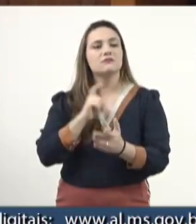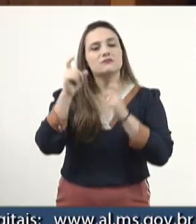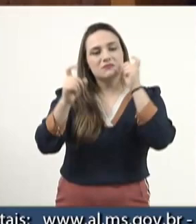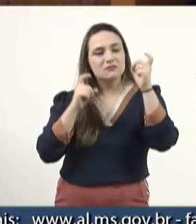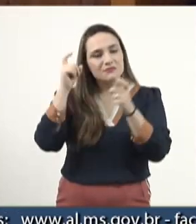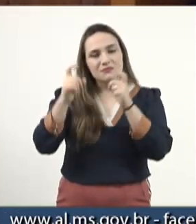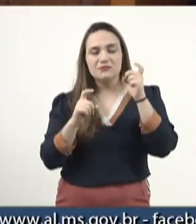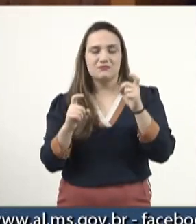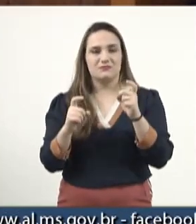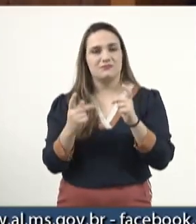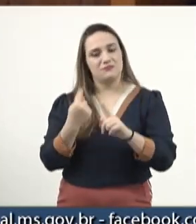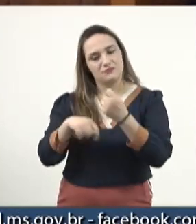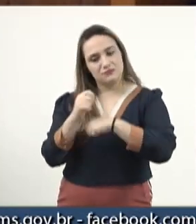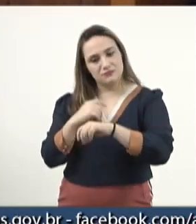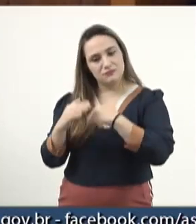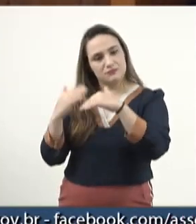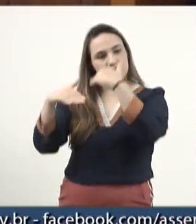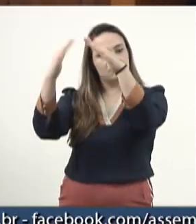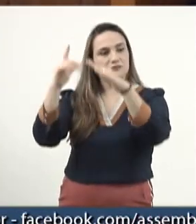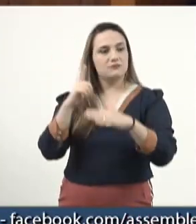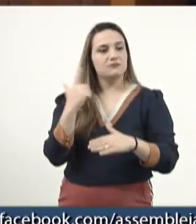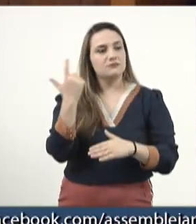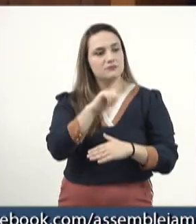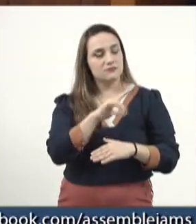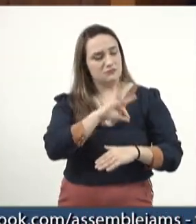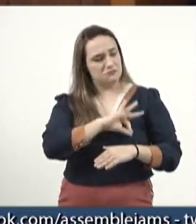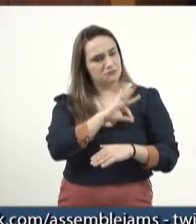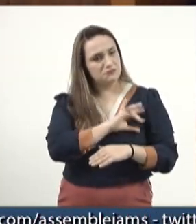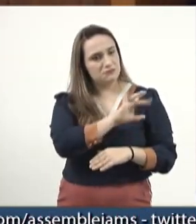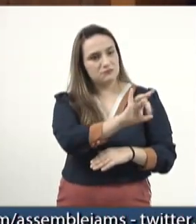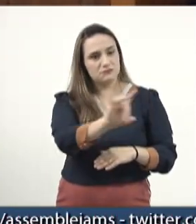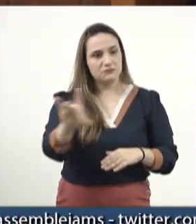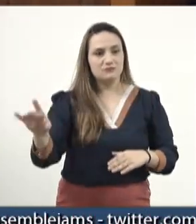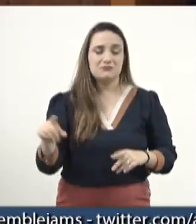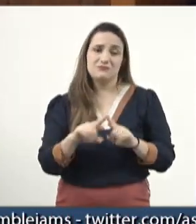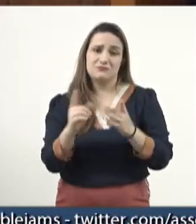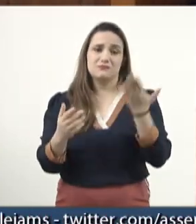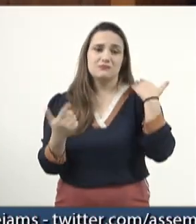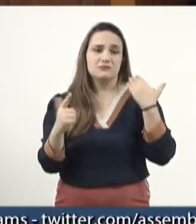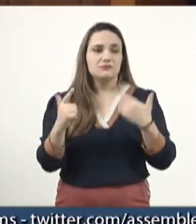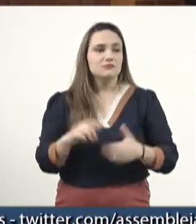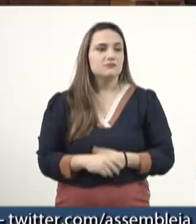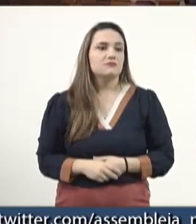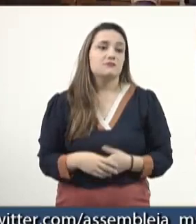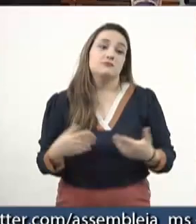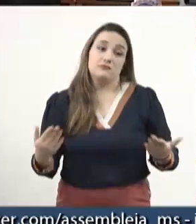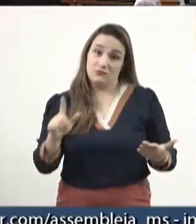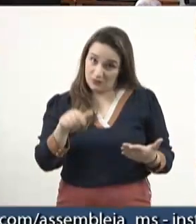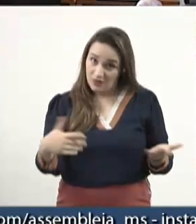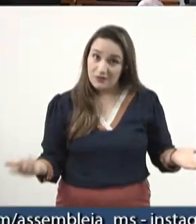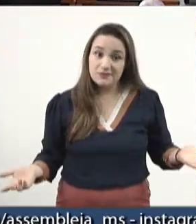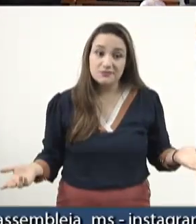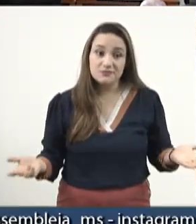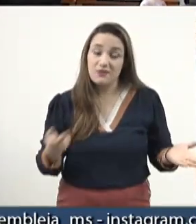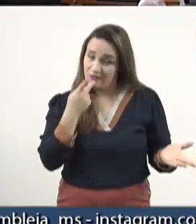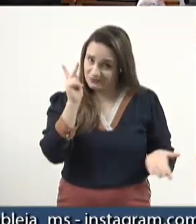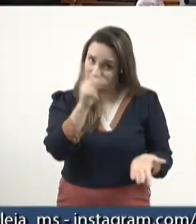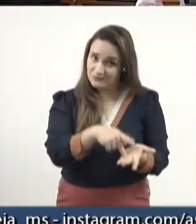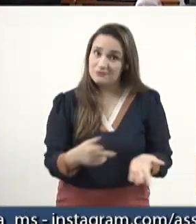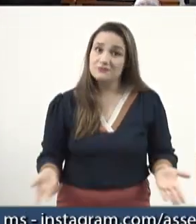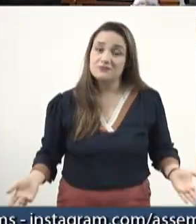com crescimento econômico, com distribuição de renda. Antes a gente não via isso. É ou não é, deputado? Fala a